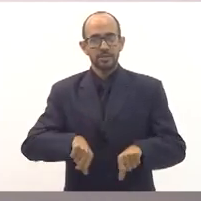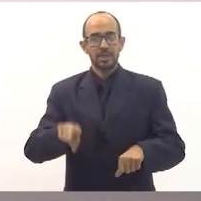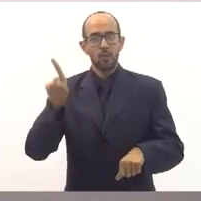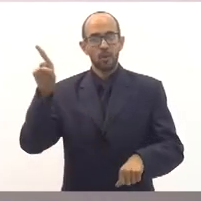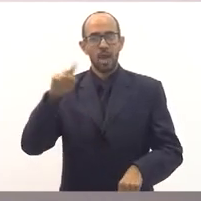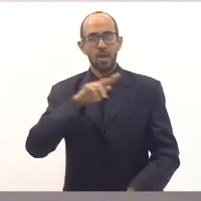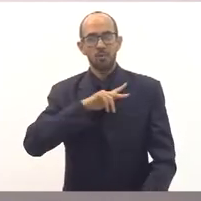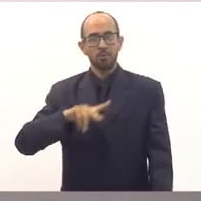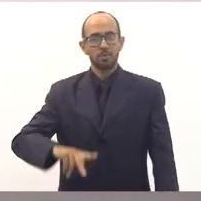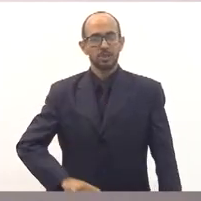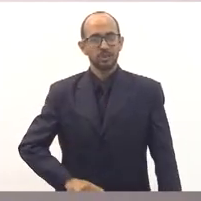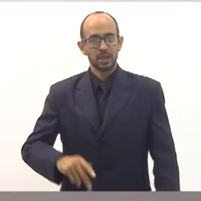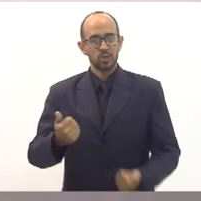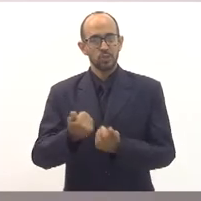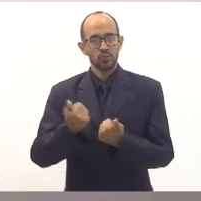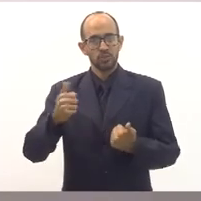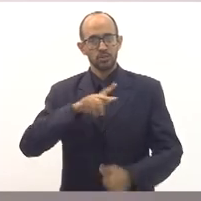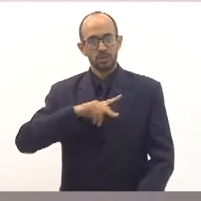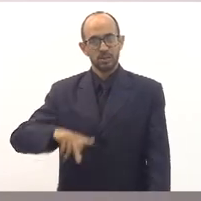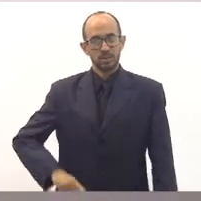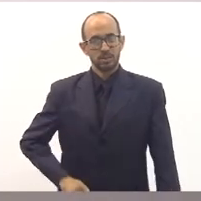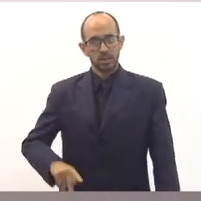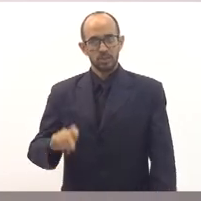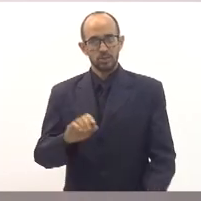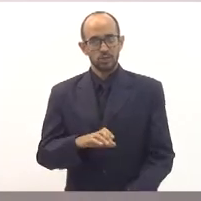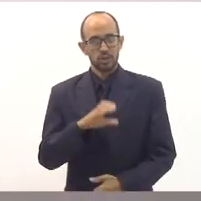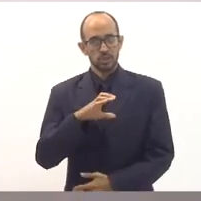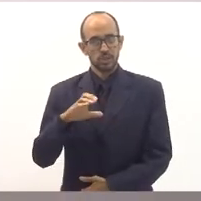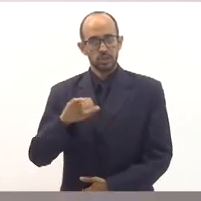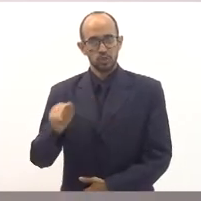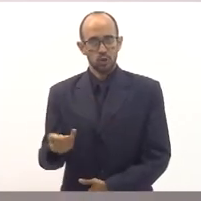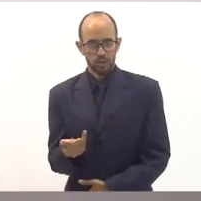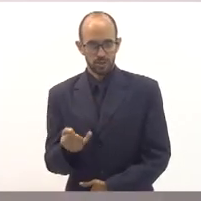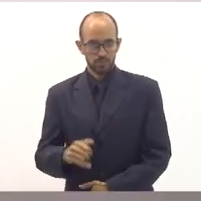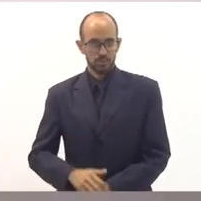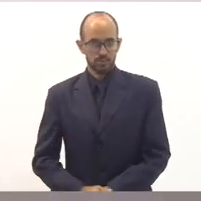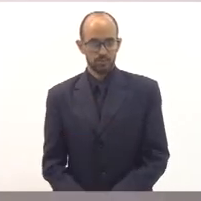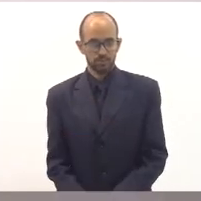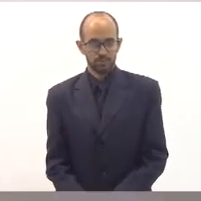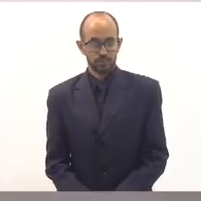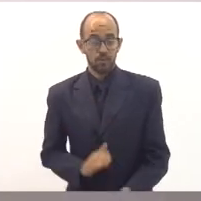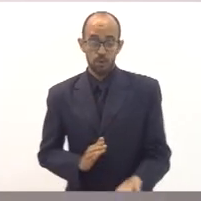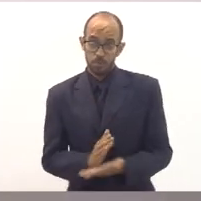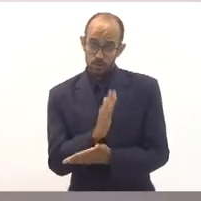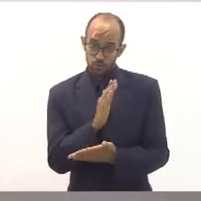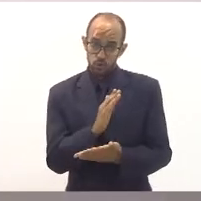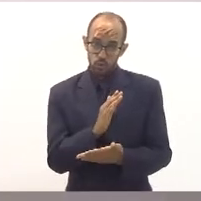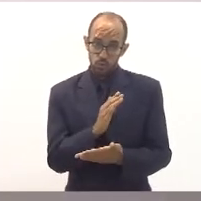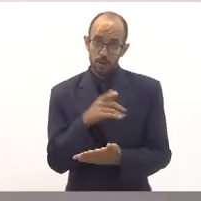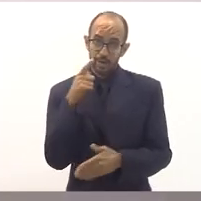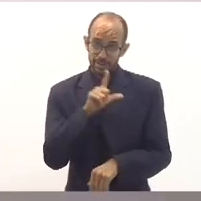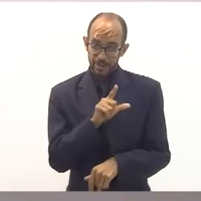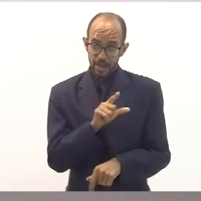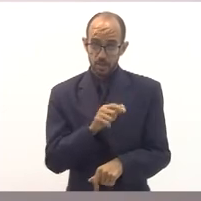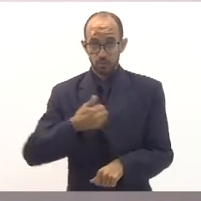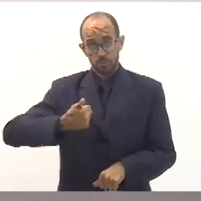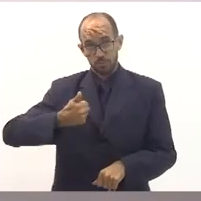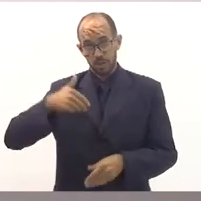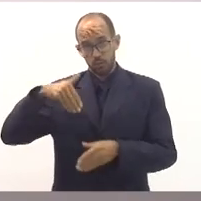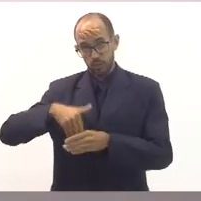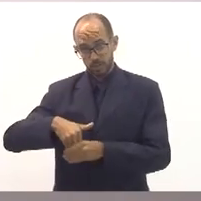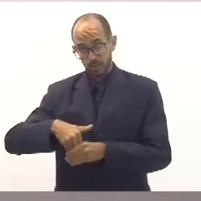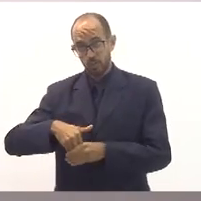vi e vice-presidente da comissão de redação e justiça São Passou se na primeira